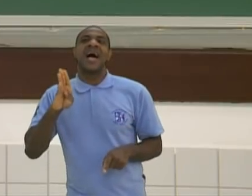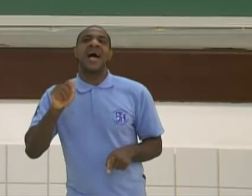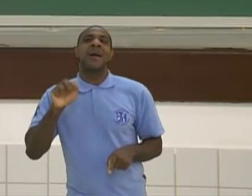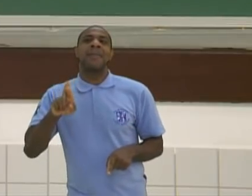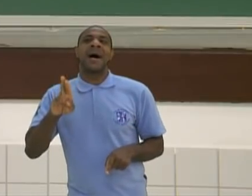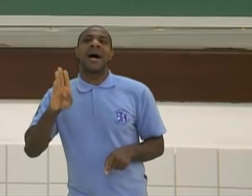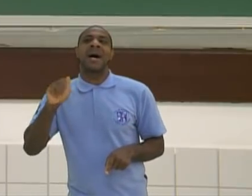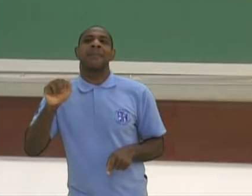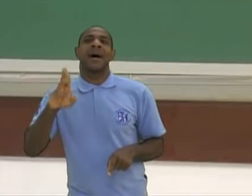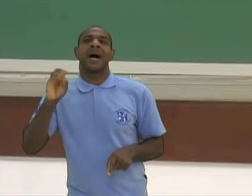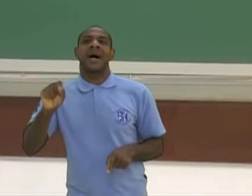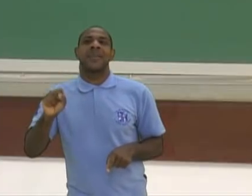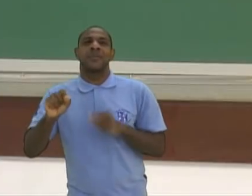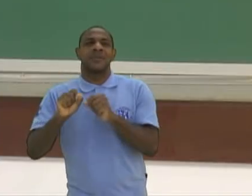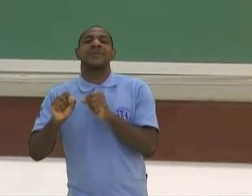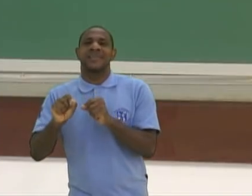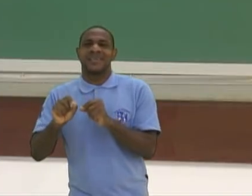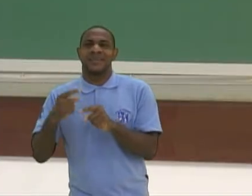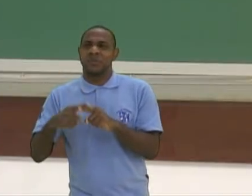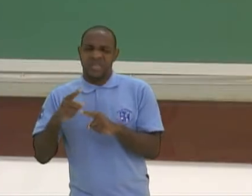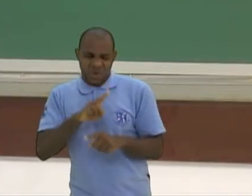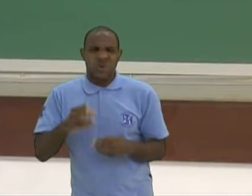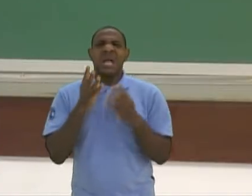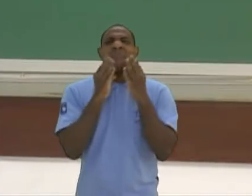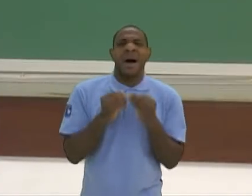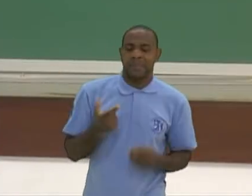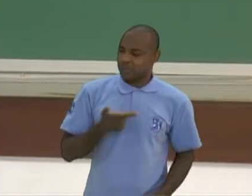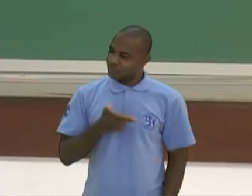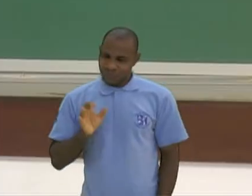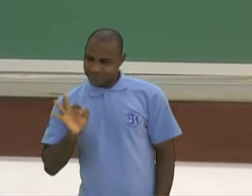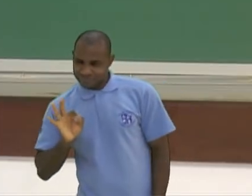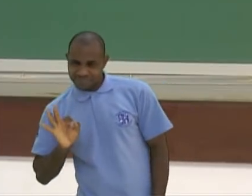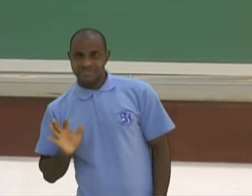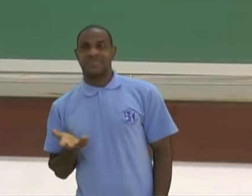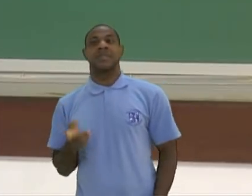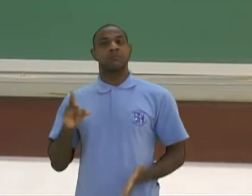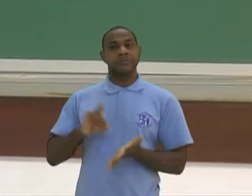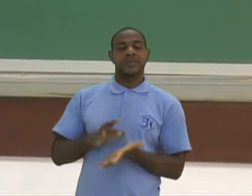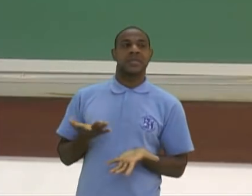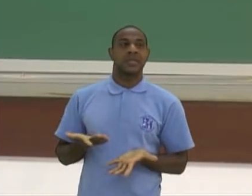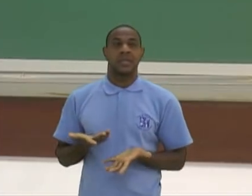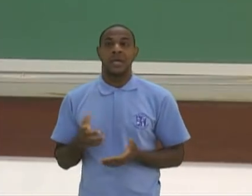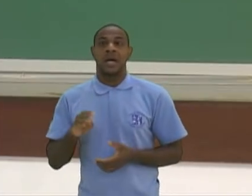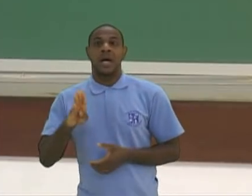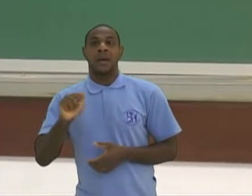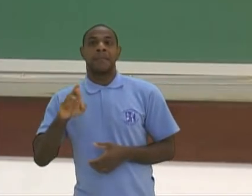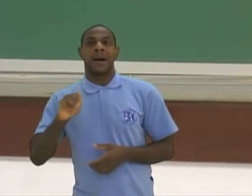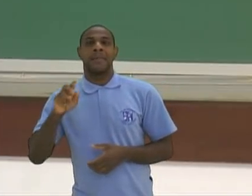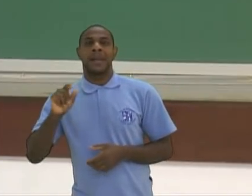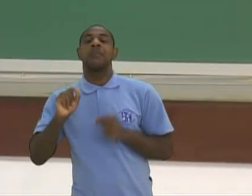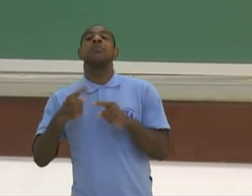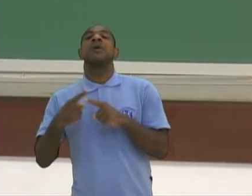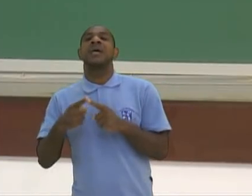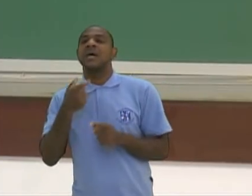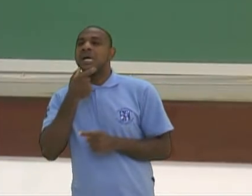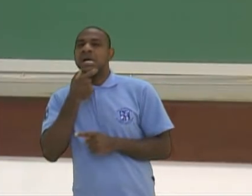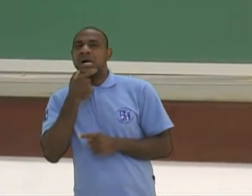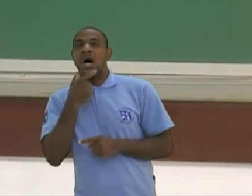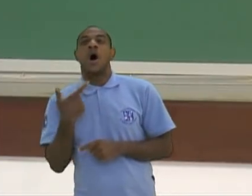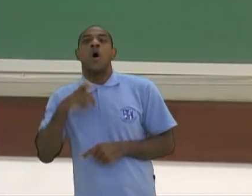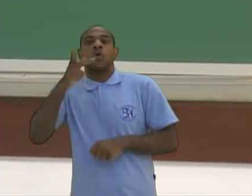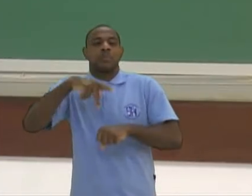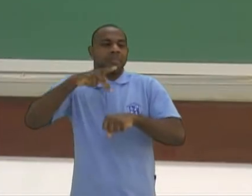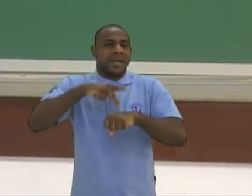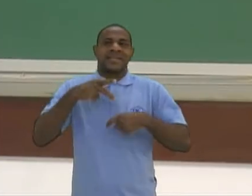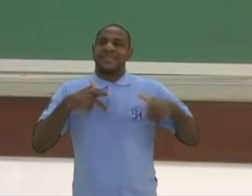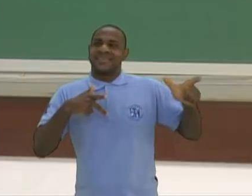usa barba e não toma banho. Não, mentira. Não, na verdade, porque eram estrangeiros, não estavam dentro do